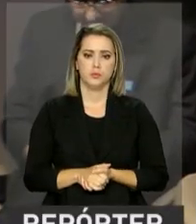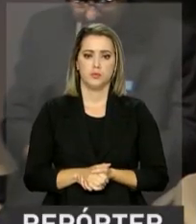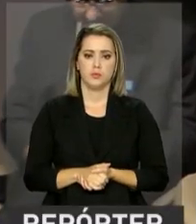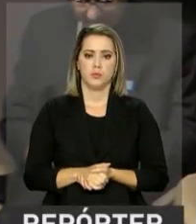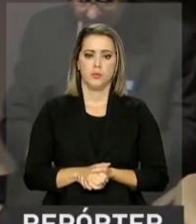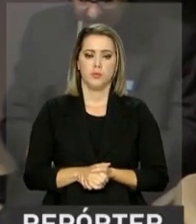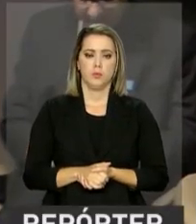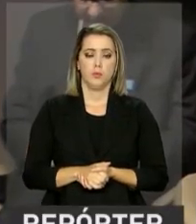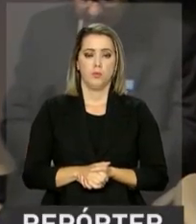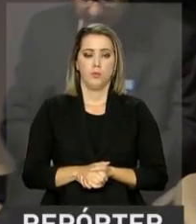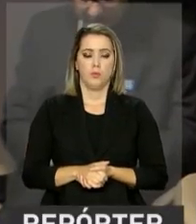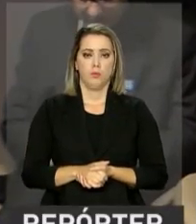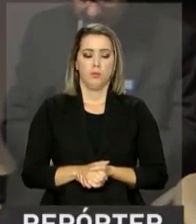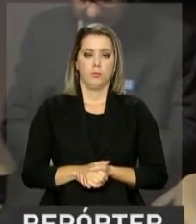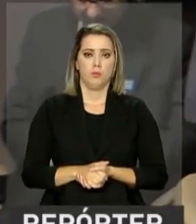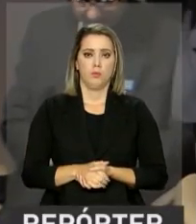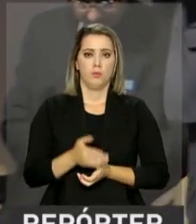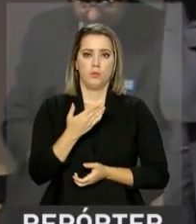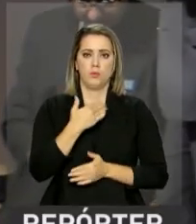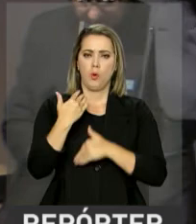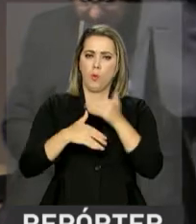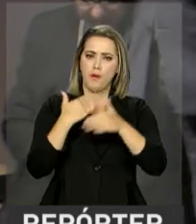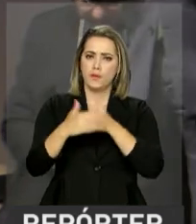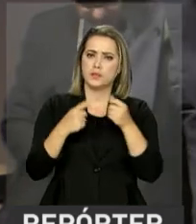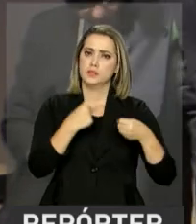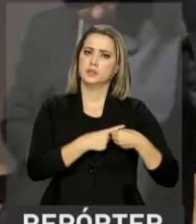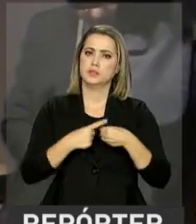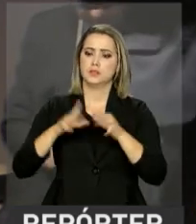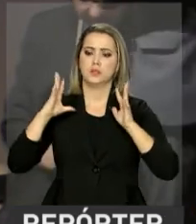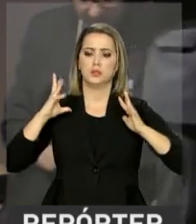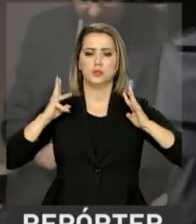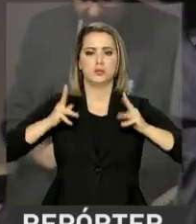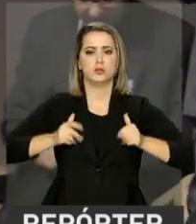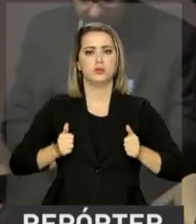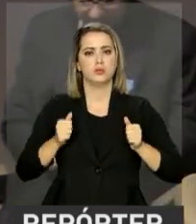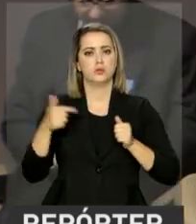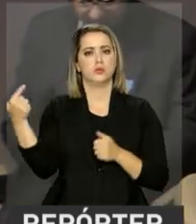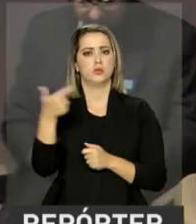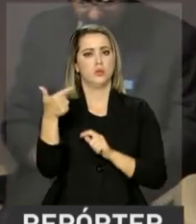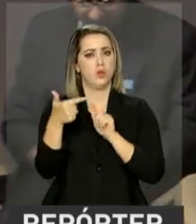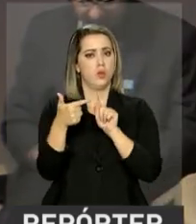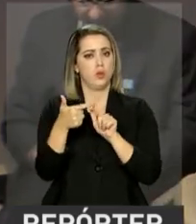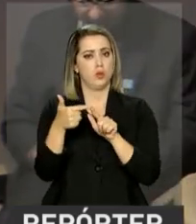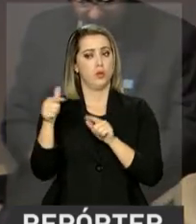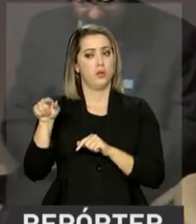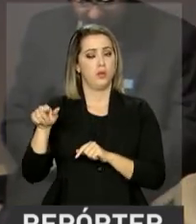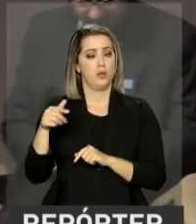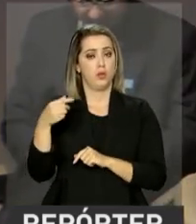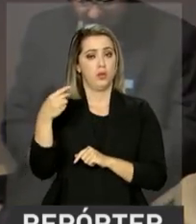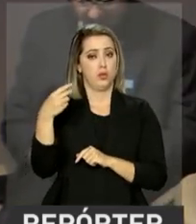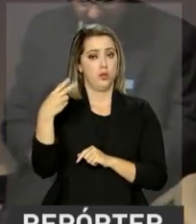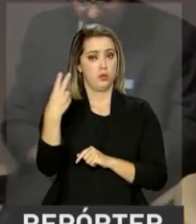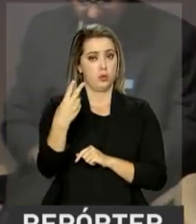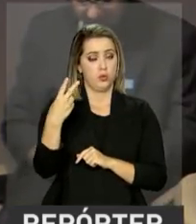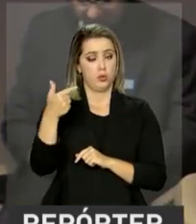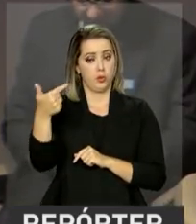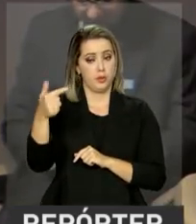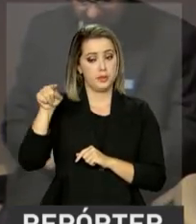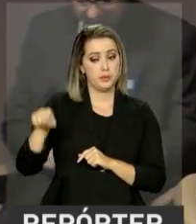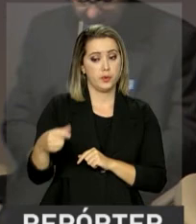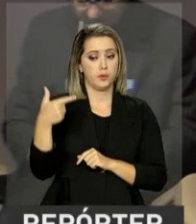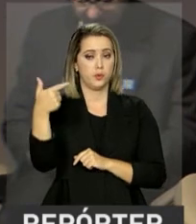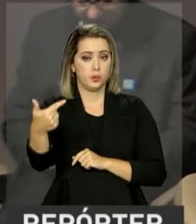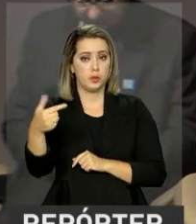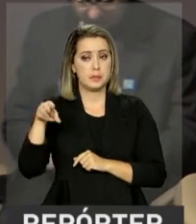na mobilidade, na modalidade saneamento, que serão 2,2 bilhões de recursos do FGTS